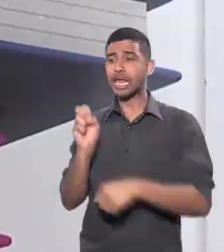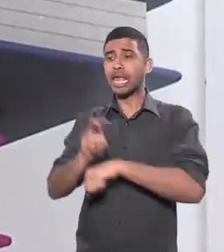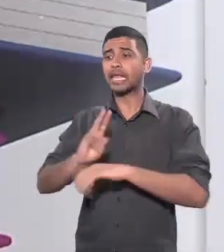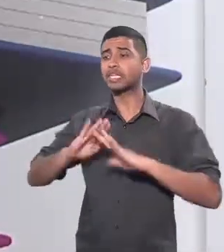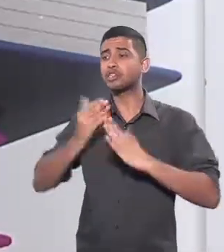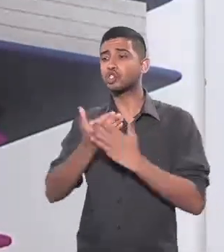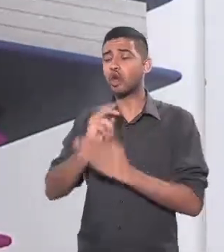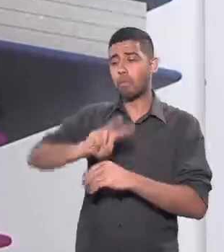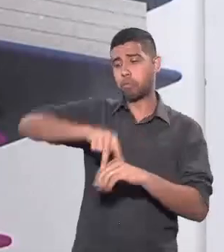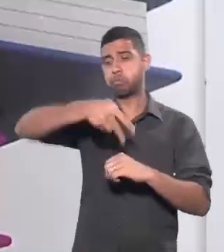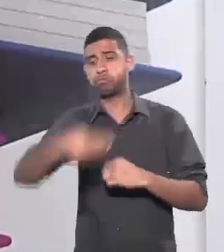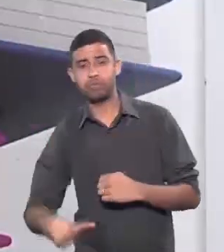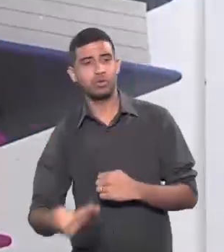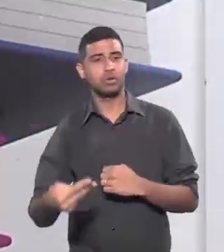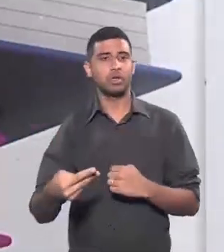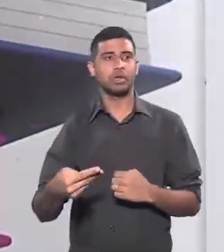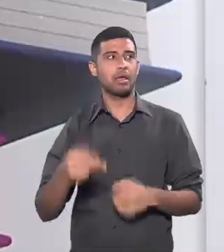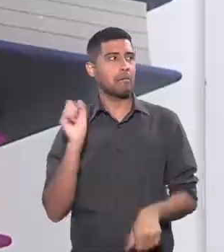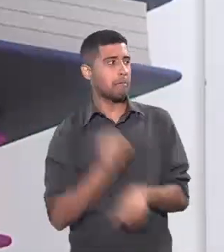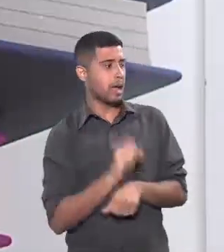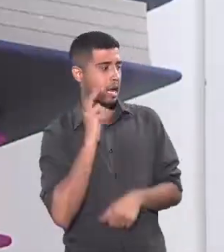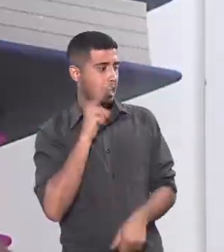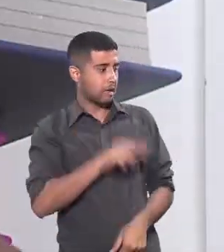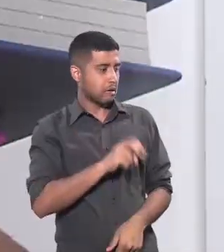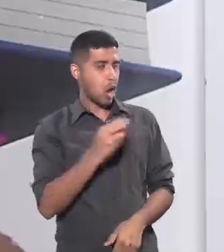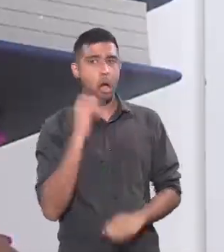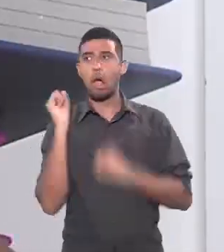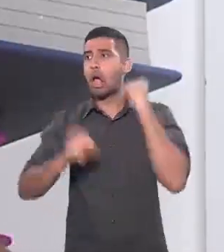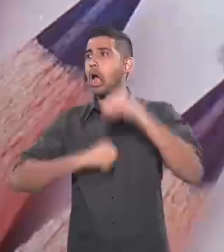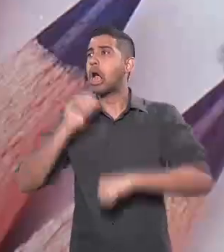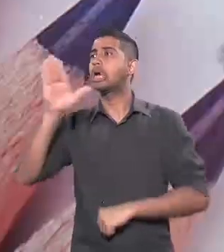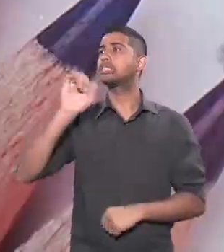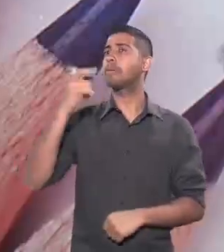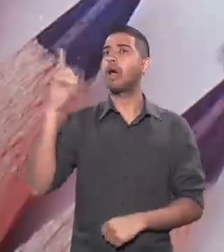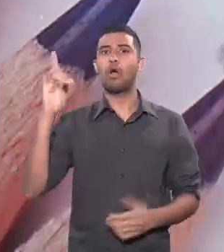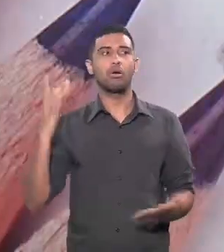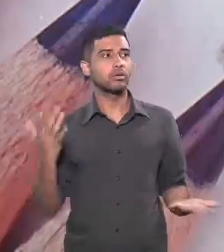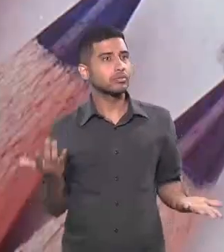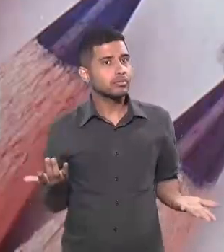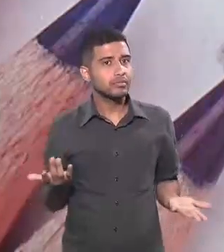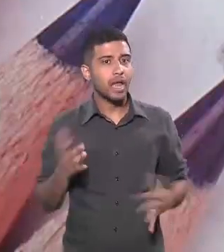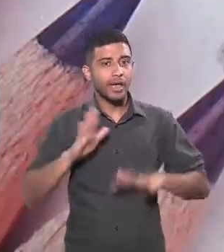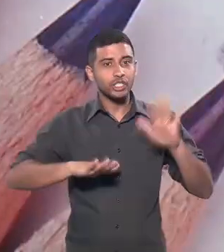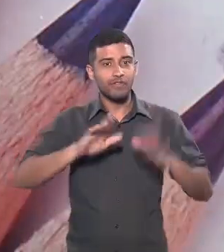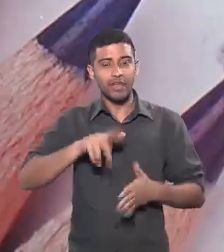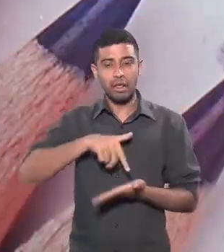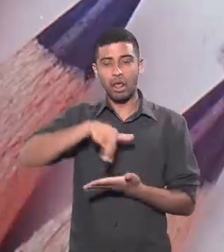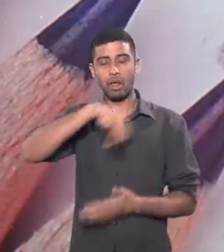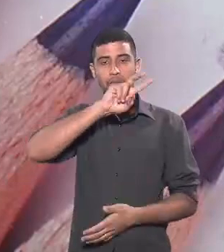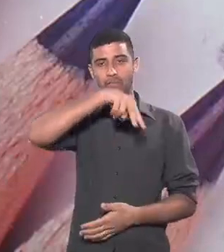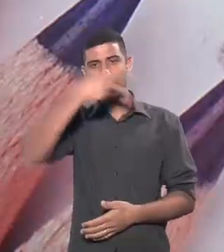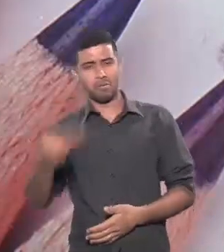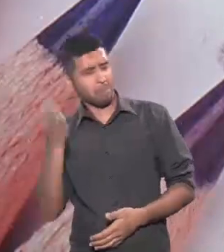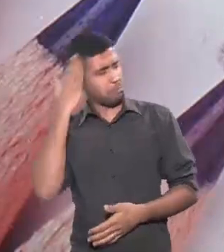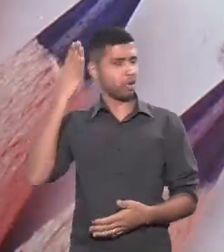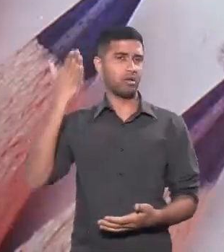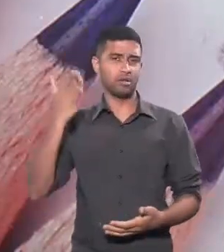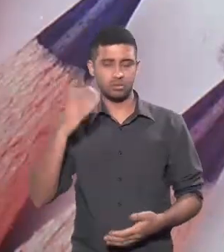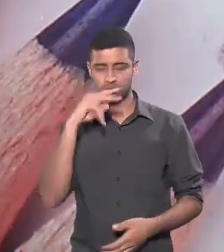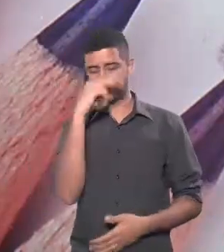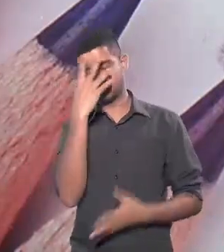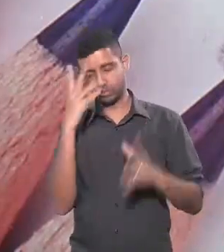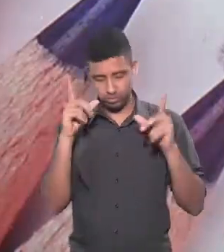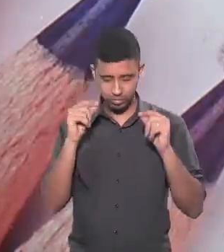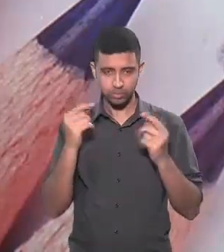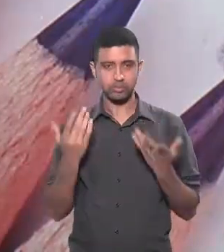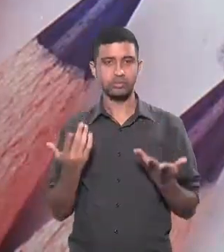vai ficar parado ali, vai sair correndo para chamar outra pessoa, só que bate você já a cabeça, de repente sozinho. desmaia, tem que Então saber o que fazer. Eu quero aproveitar esse programa para a gente